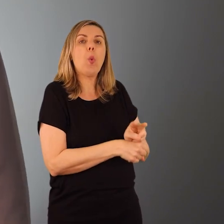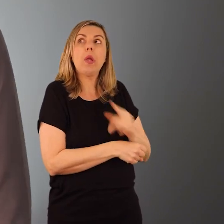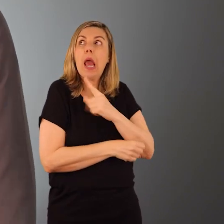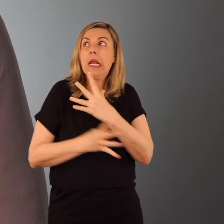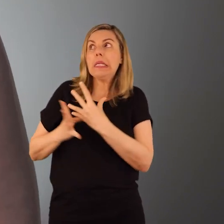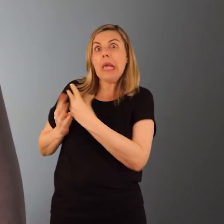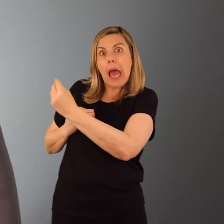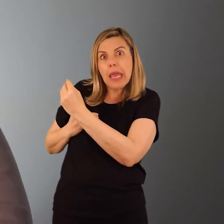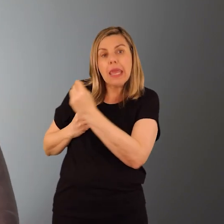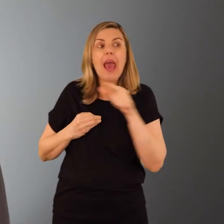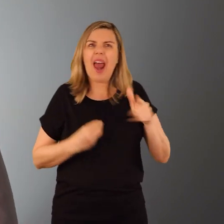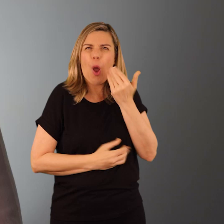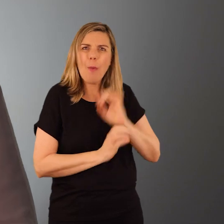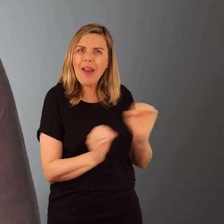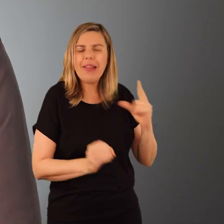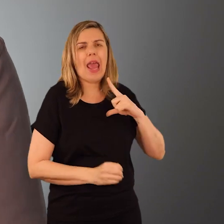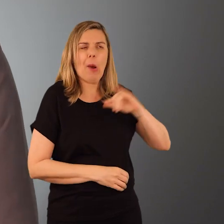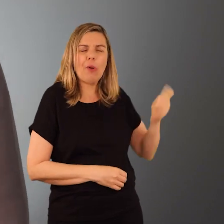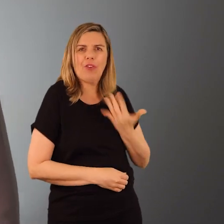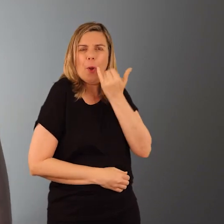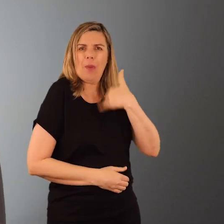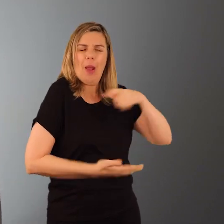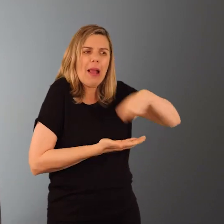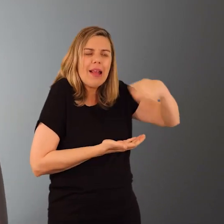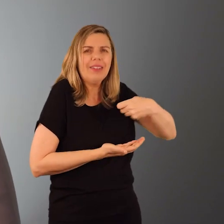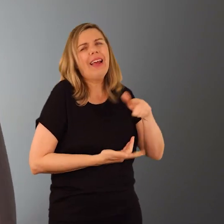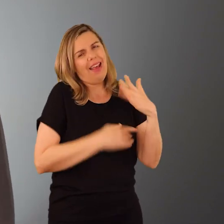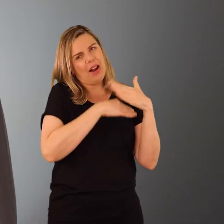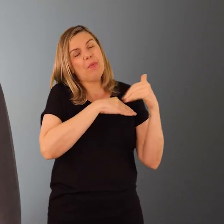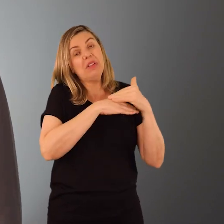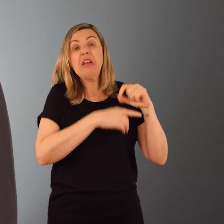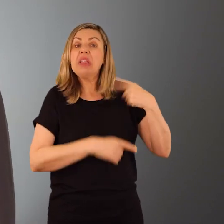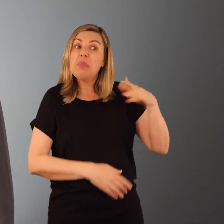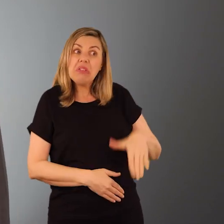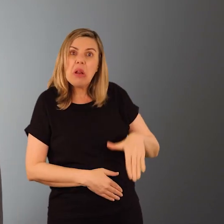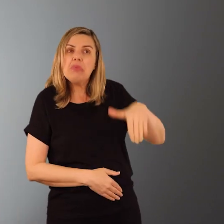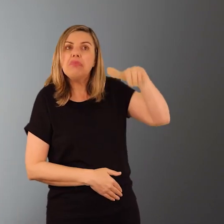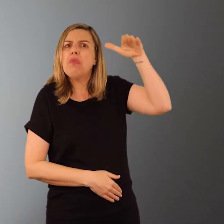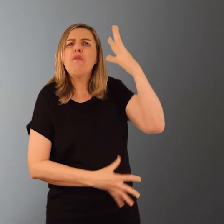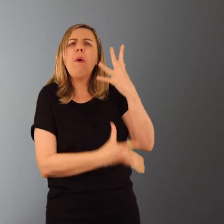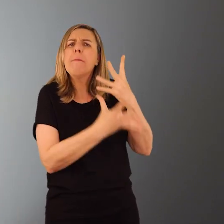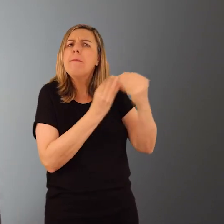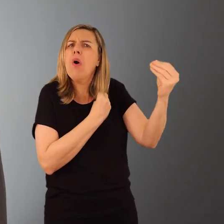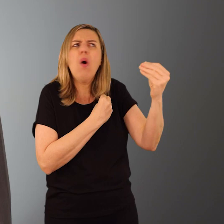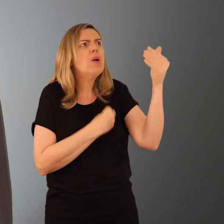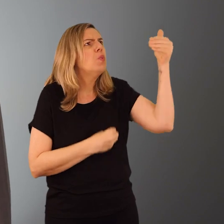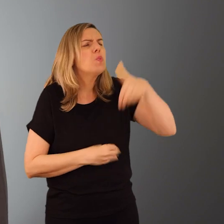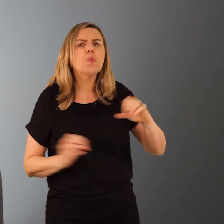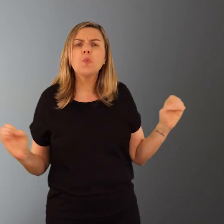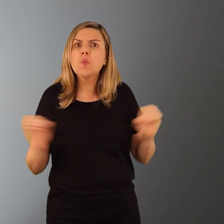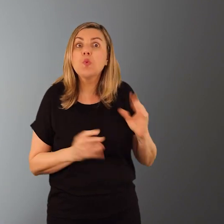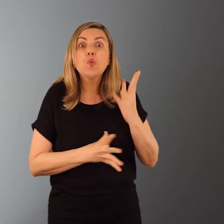E aí a gente ficava ali, eu tomava a sopa dela. Ela era muito boazinha. Depois, quando ela cresceu, ela foi embora, né? Nunca mais apareceu, aquela